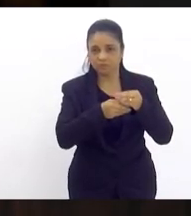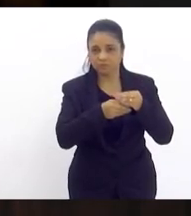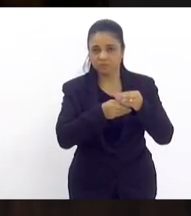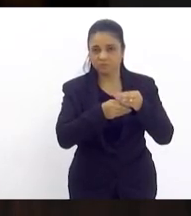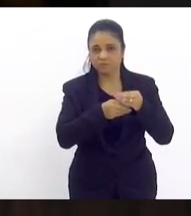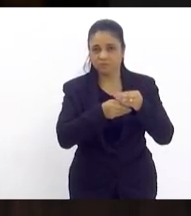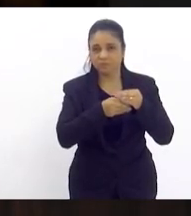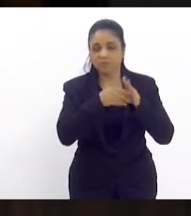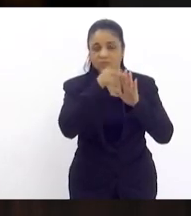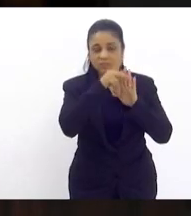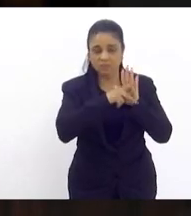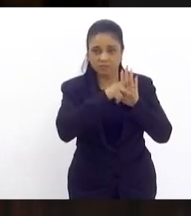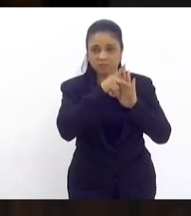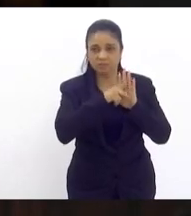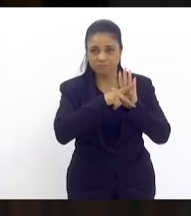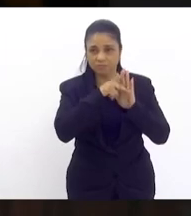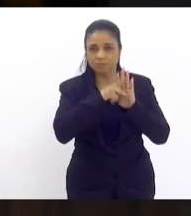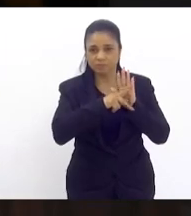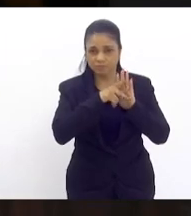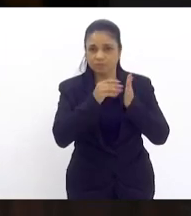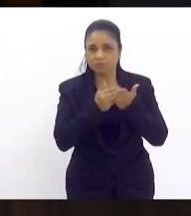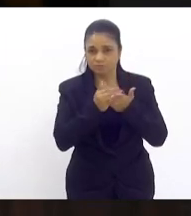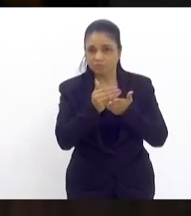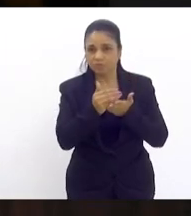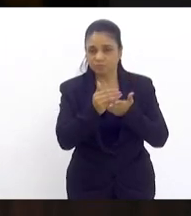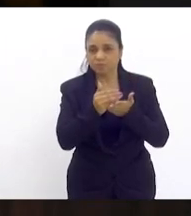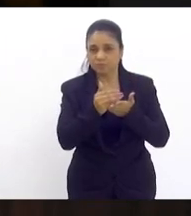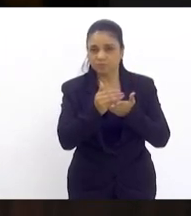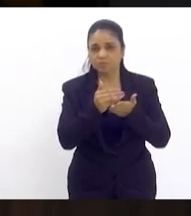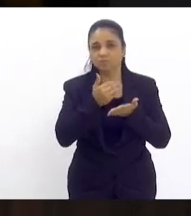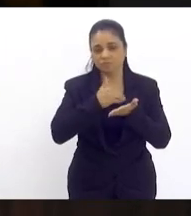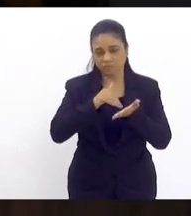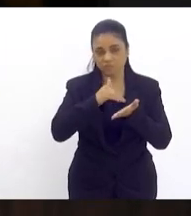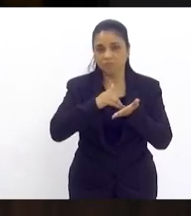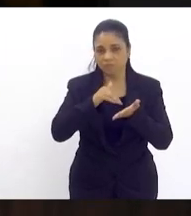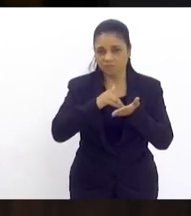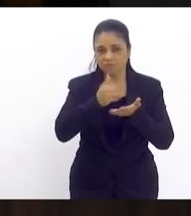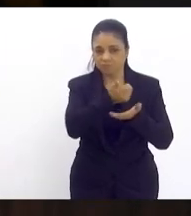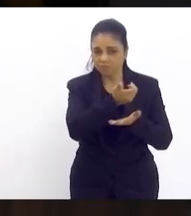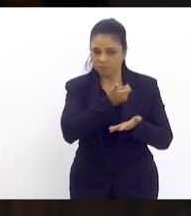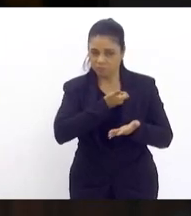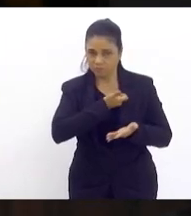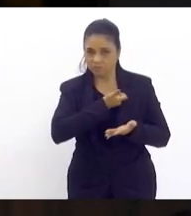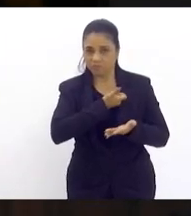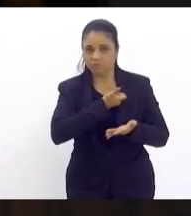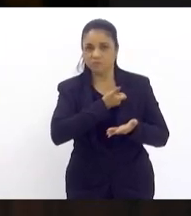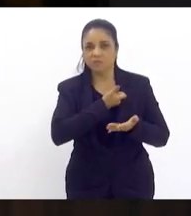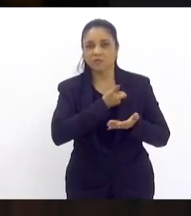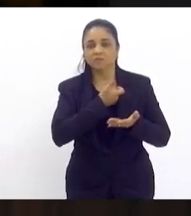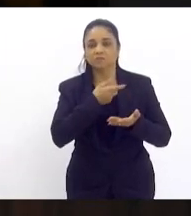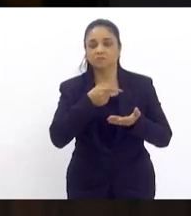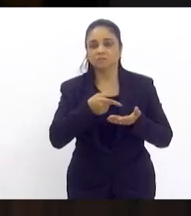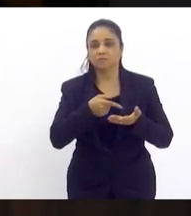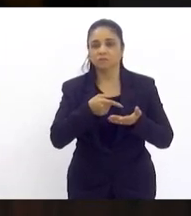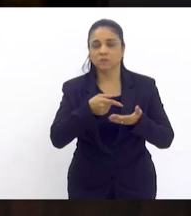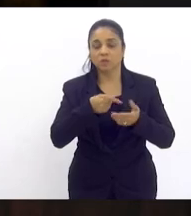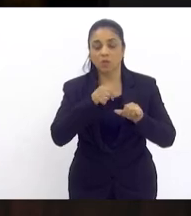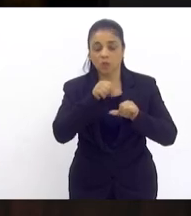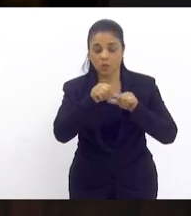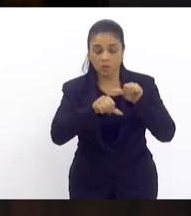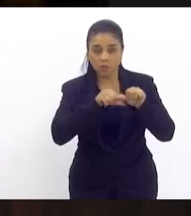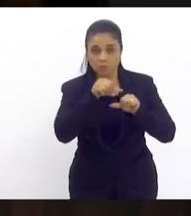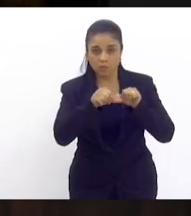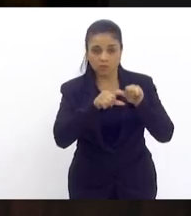esse projeto teve o início que o secretário tá falando tá tramitando com o rito de alteração